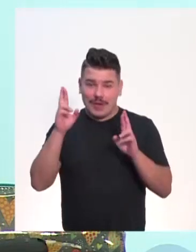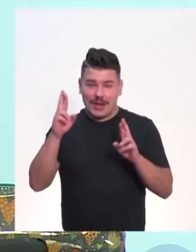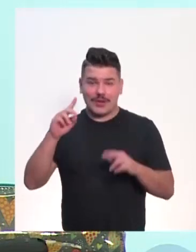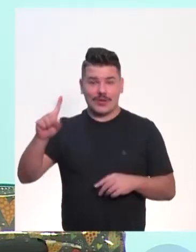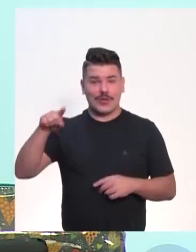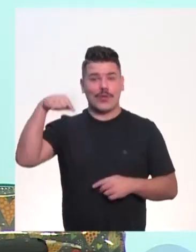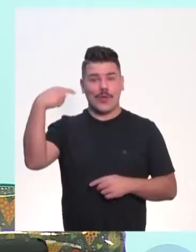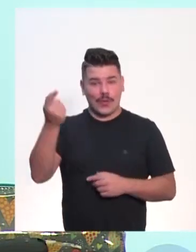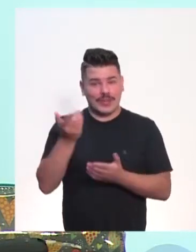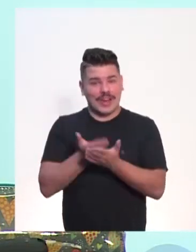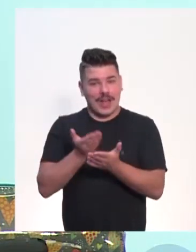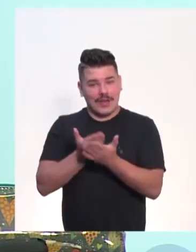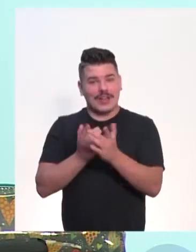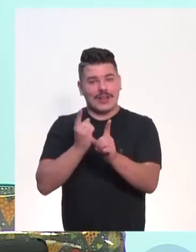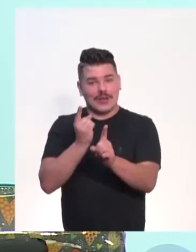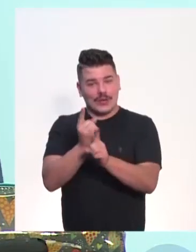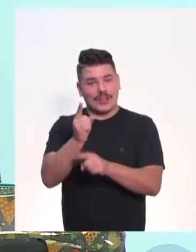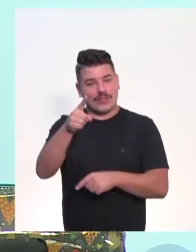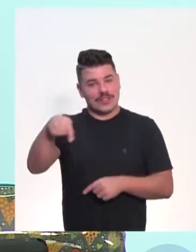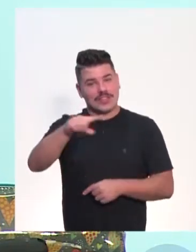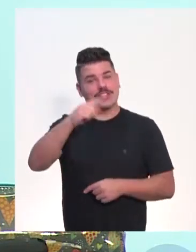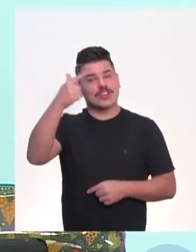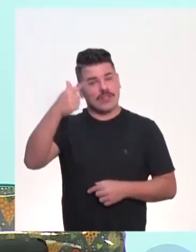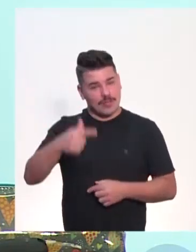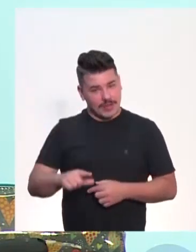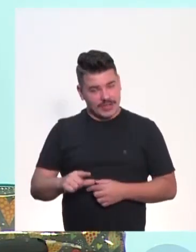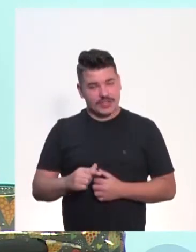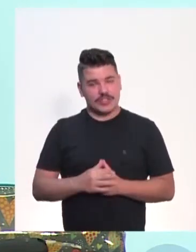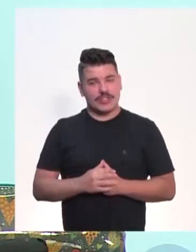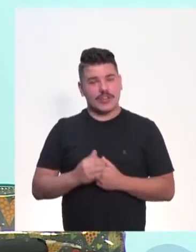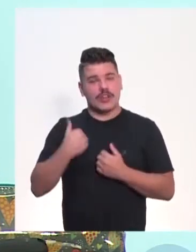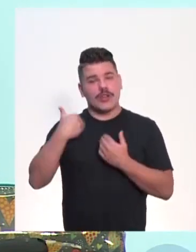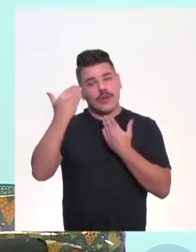outros momentos também. Agradeço muito